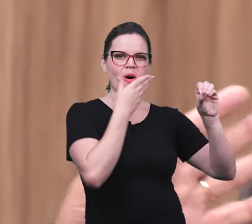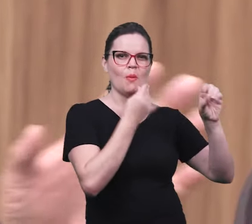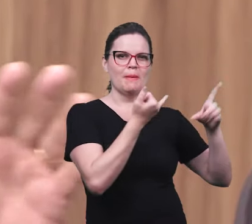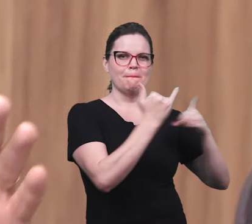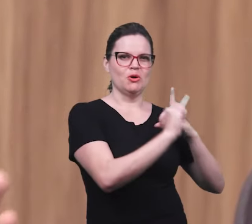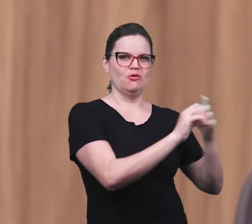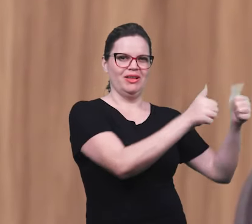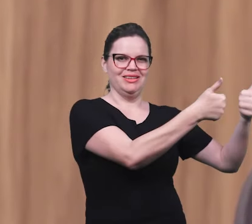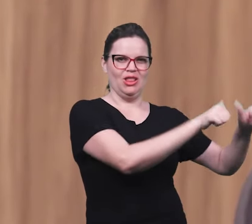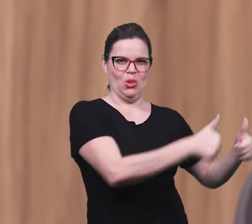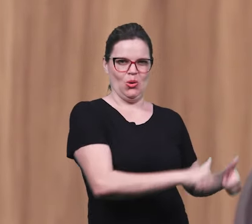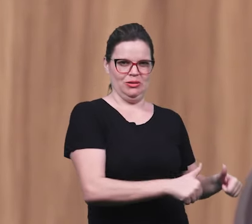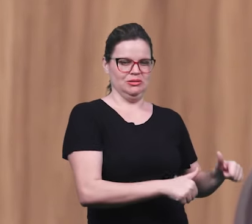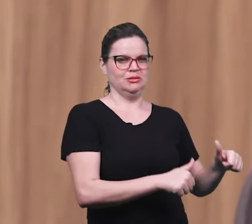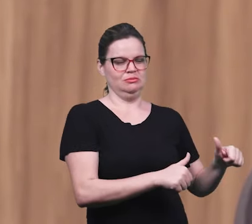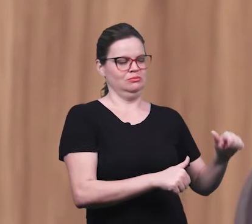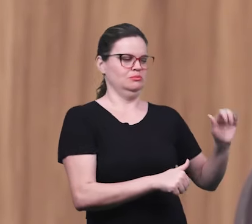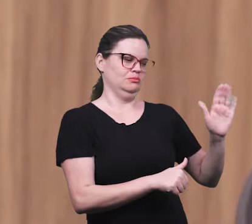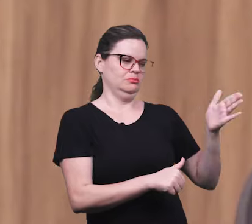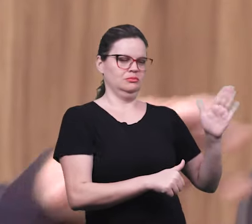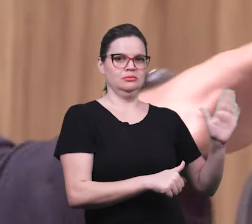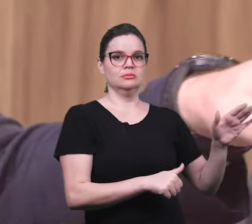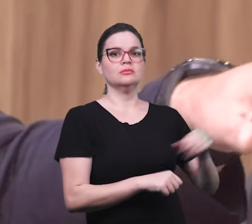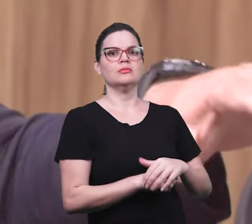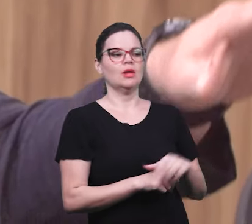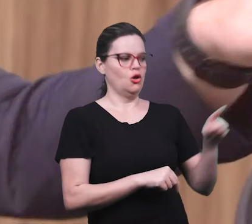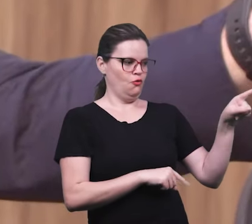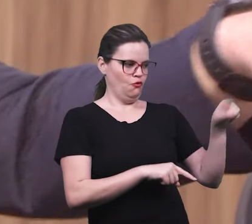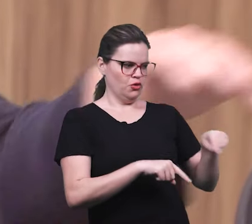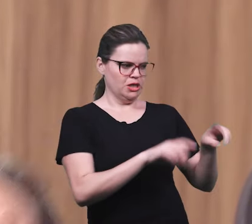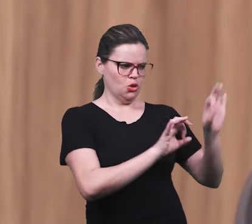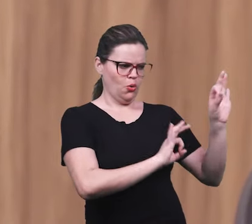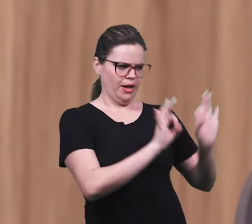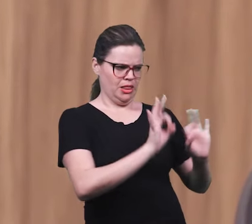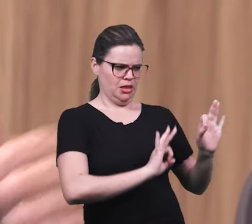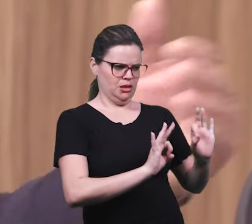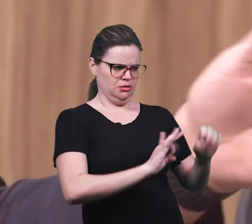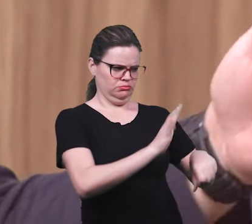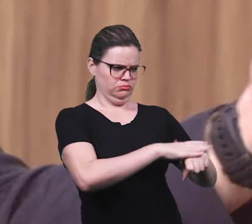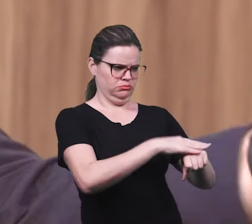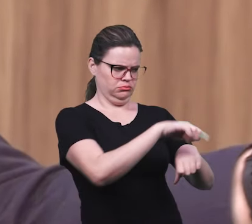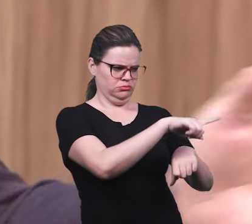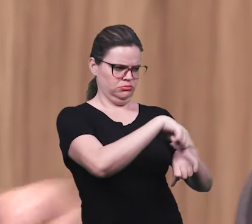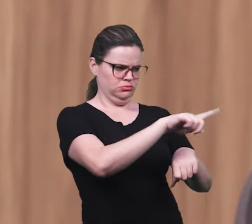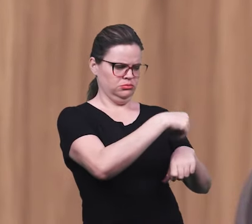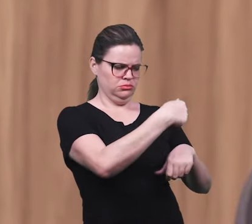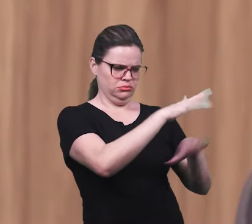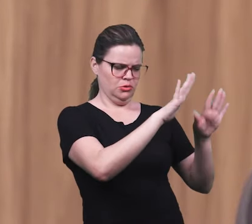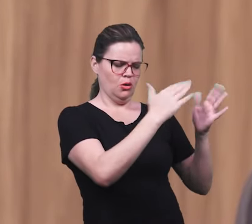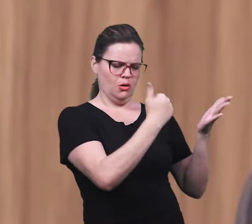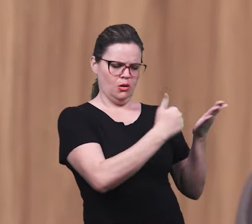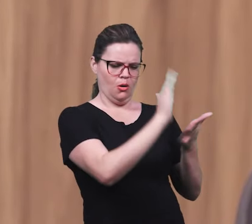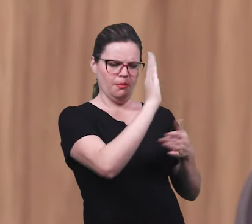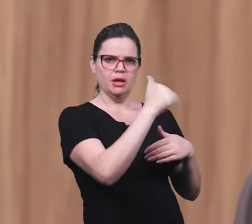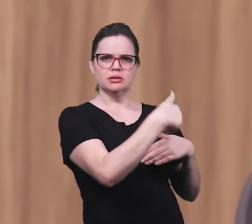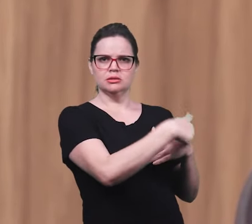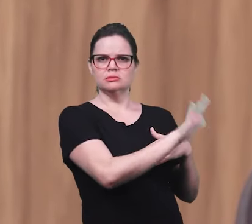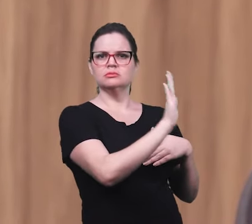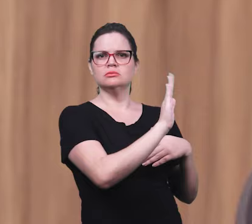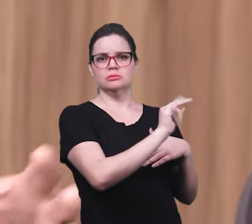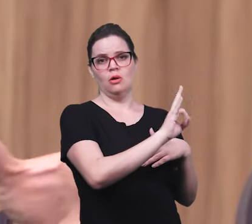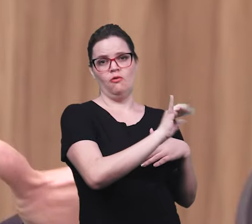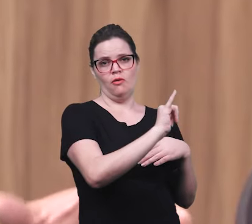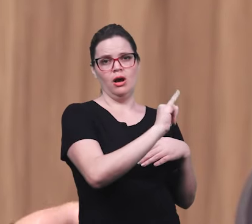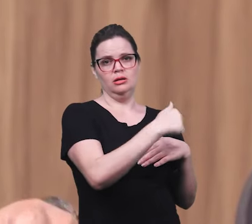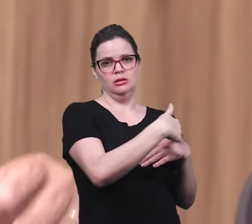450 de Baal, mais 400. Vocês se organizam e fazem. Deu a ele ainda a preferência naquela.